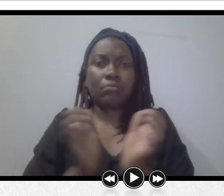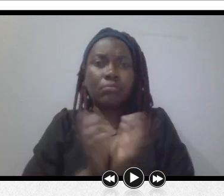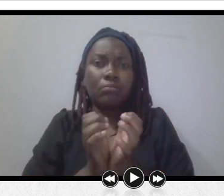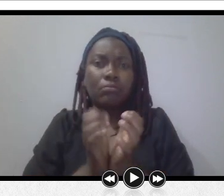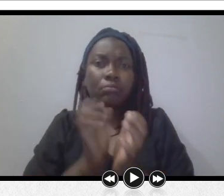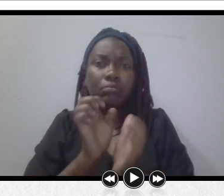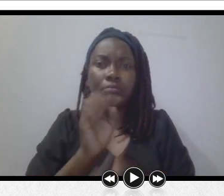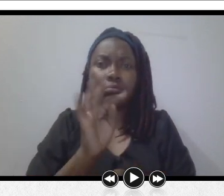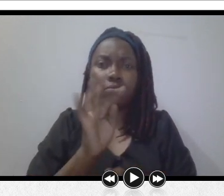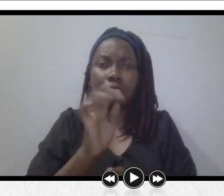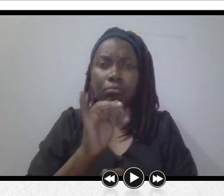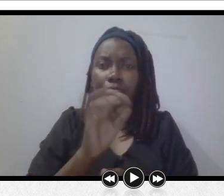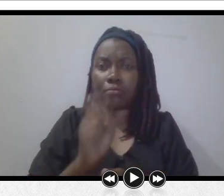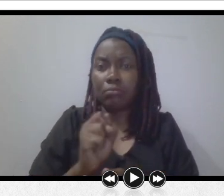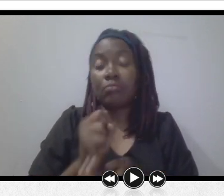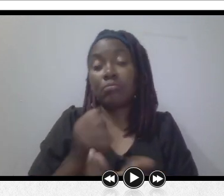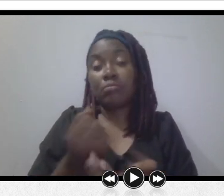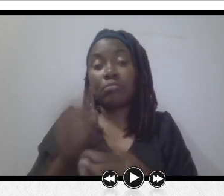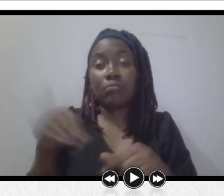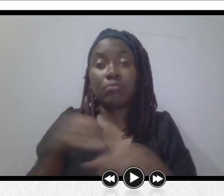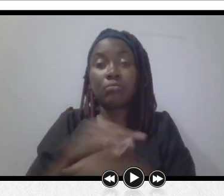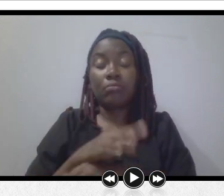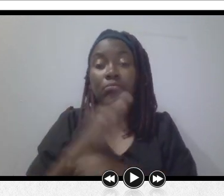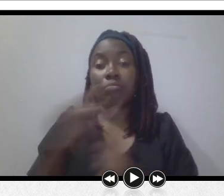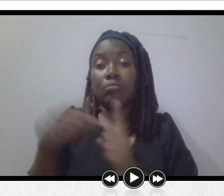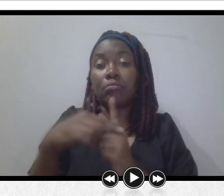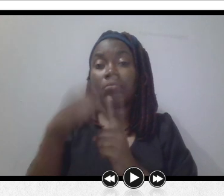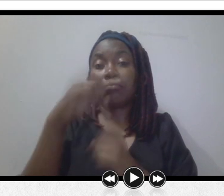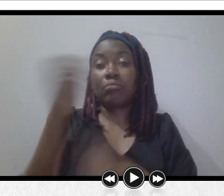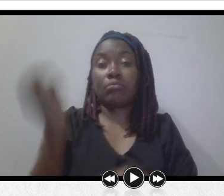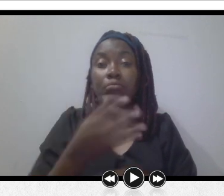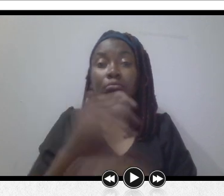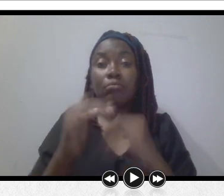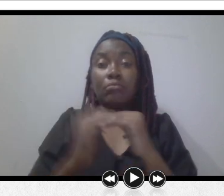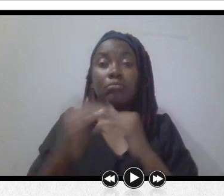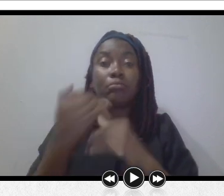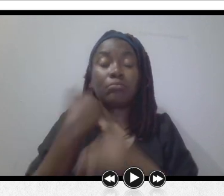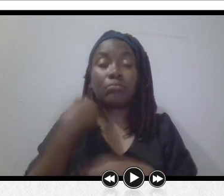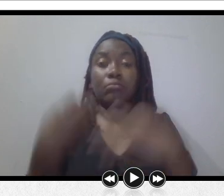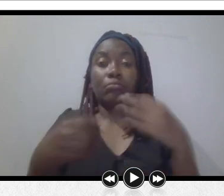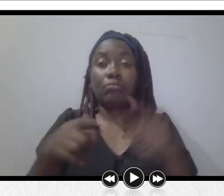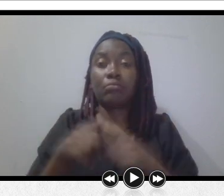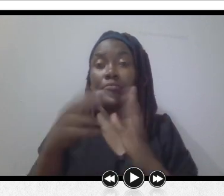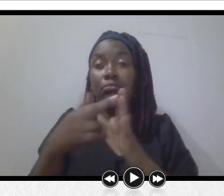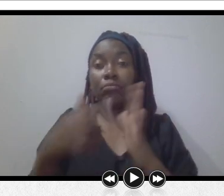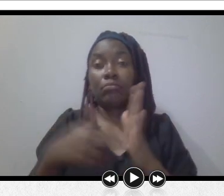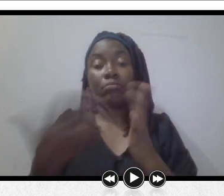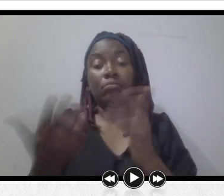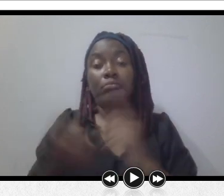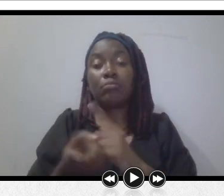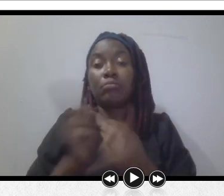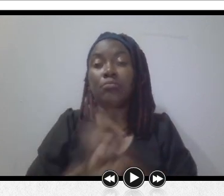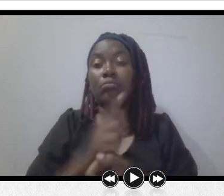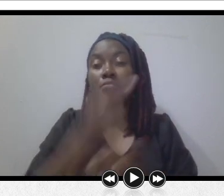agências reguladoras, e isso traz para o Brasil um novo patamar de estabilidade jurídica e também regulatória. Então, ao contrário de